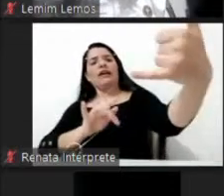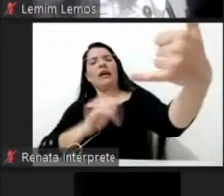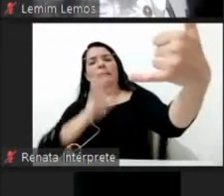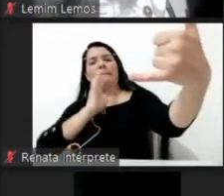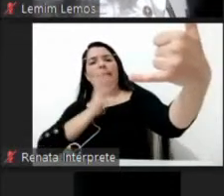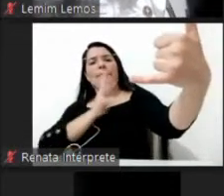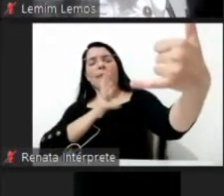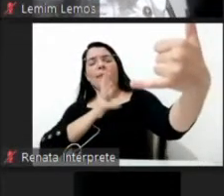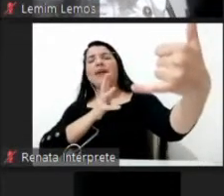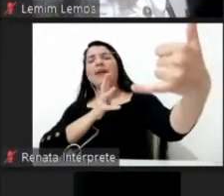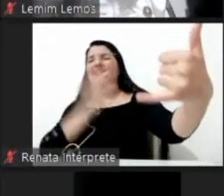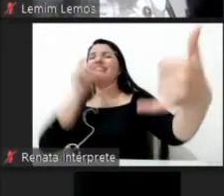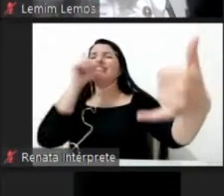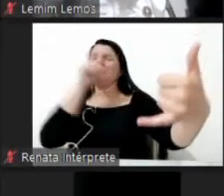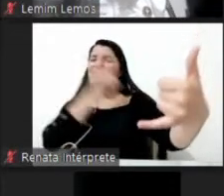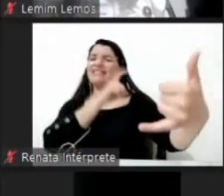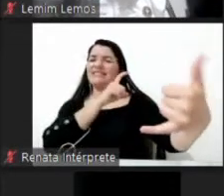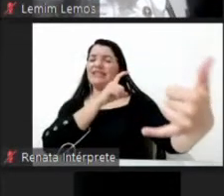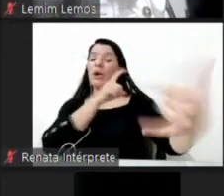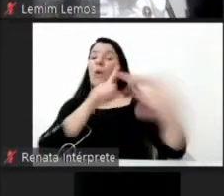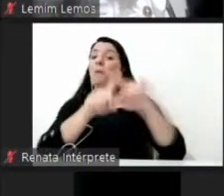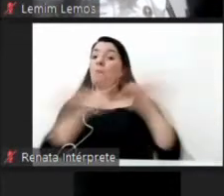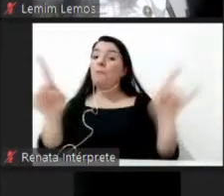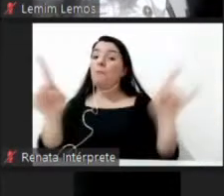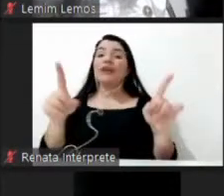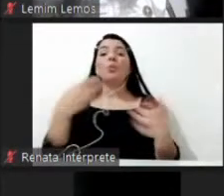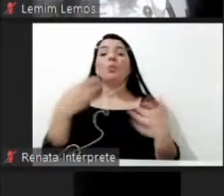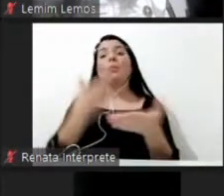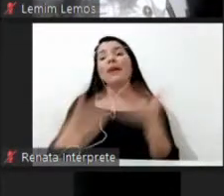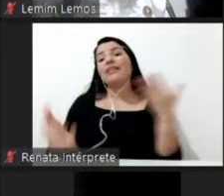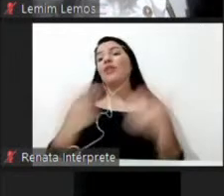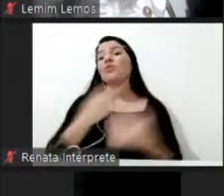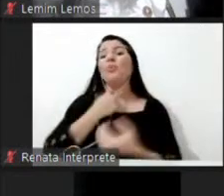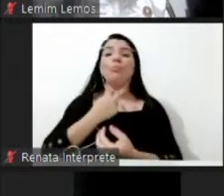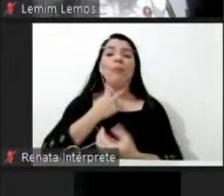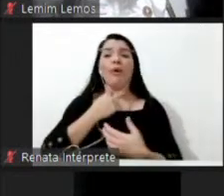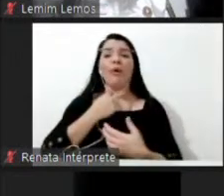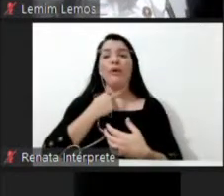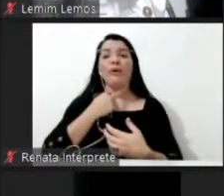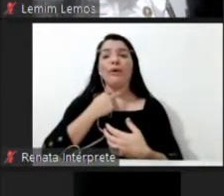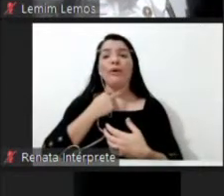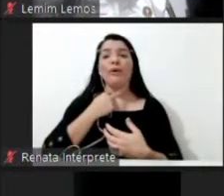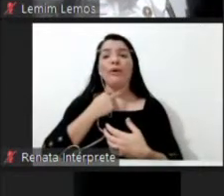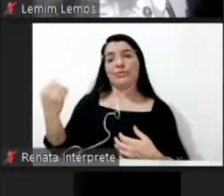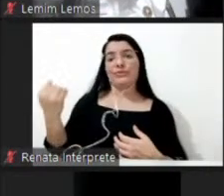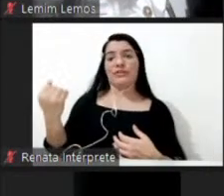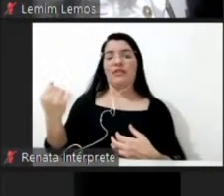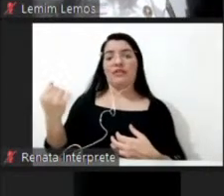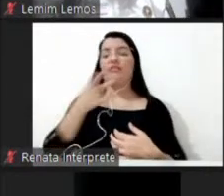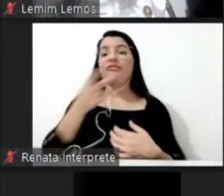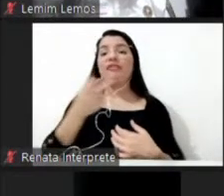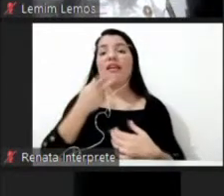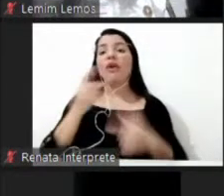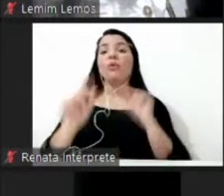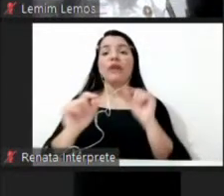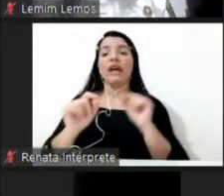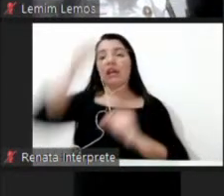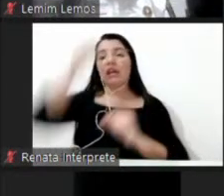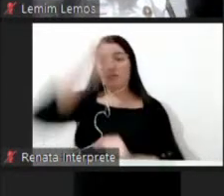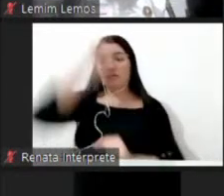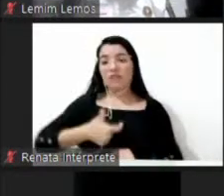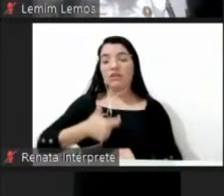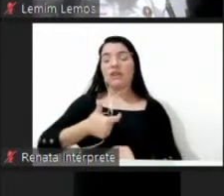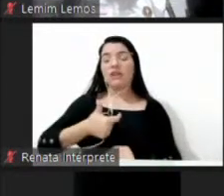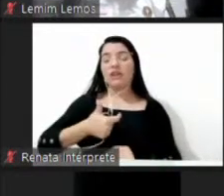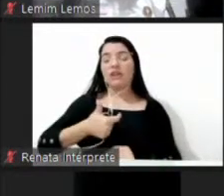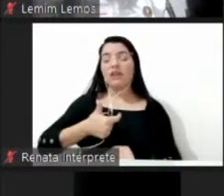não poderia perder a oportunidade de dizer, enquanto vereadores, o vereador Davi, o vereador Marcinho, o vereador Cleber, de